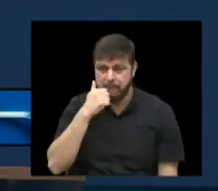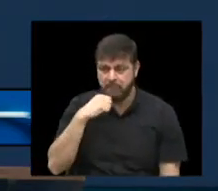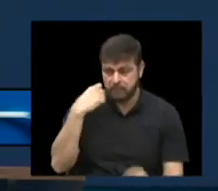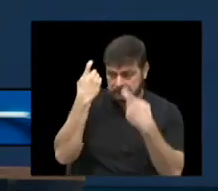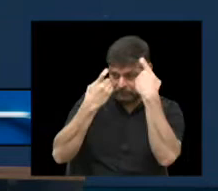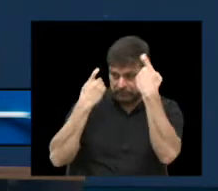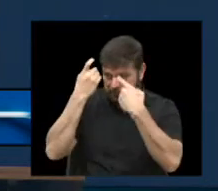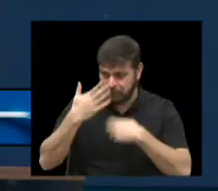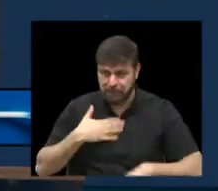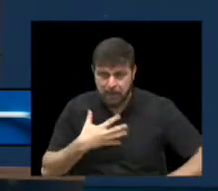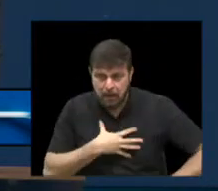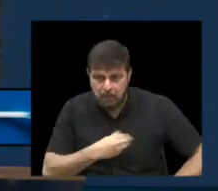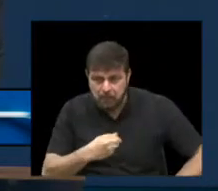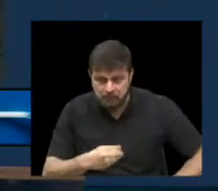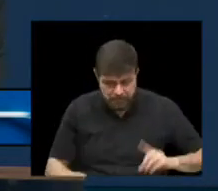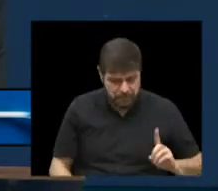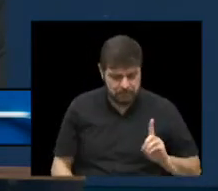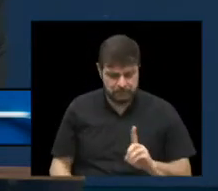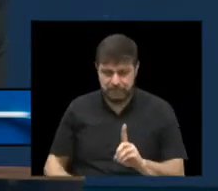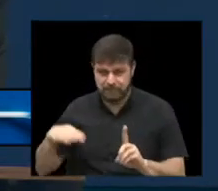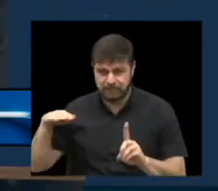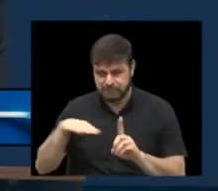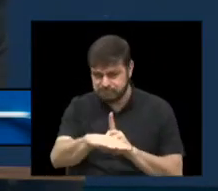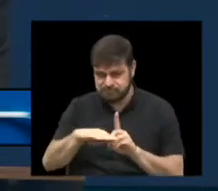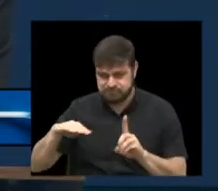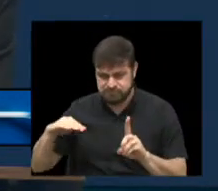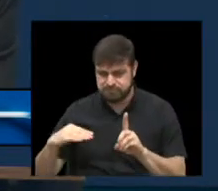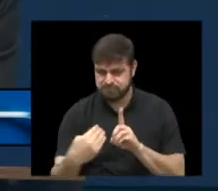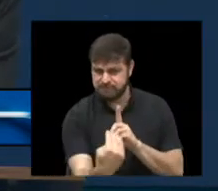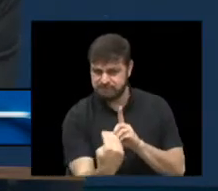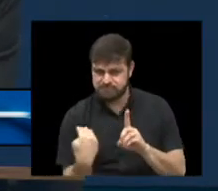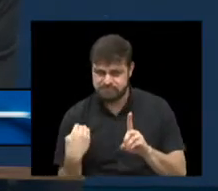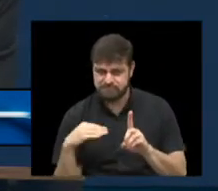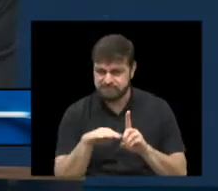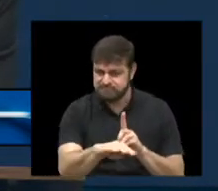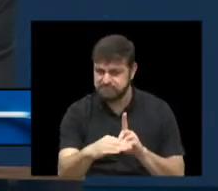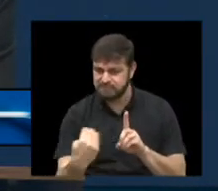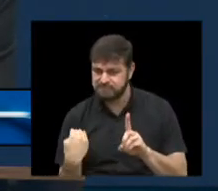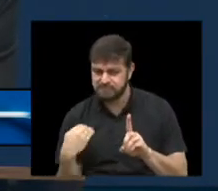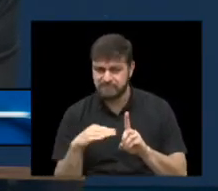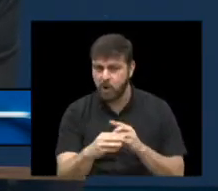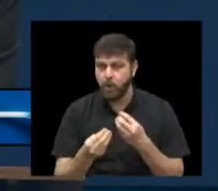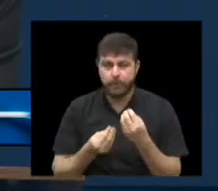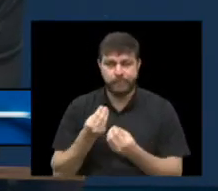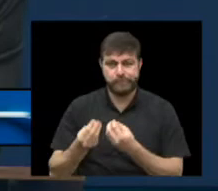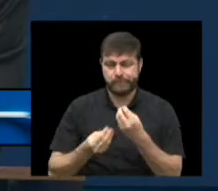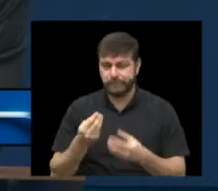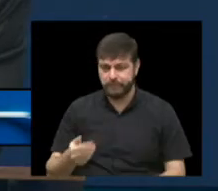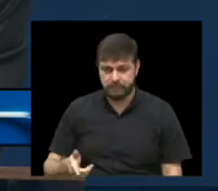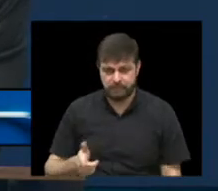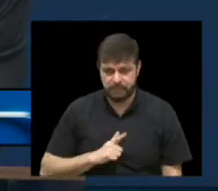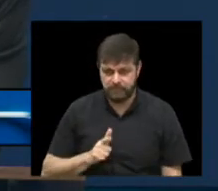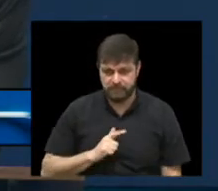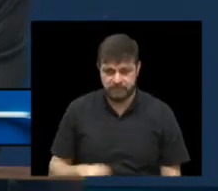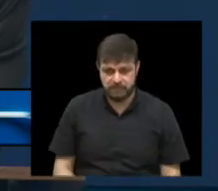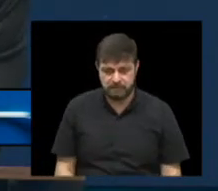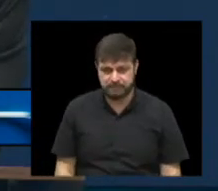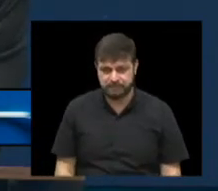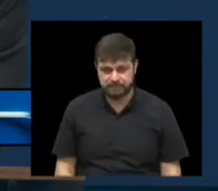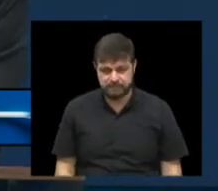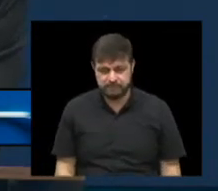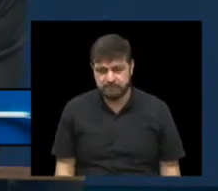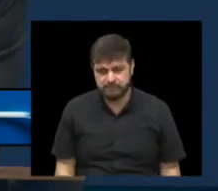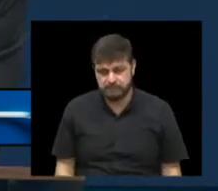alunos, para os professores, para os diretores, porque eles entram com o carro para deixar os alunos na